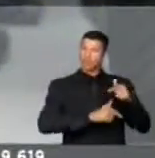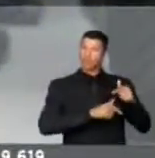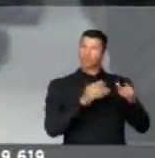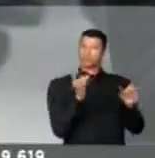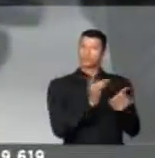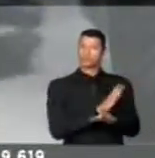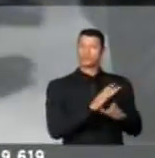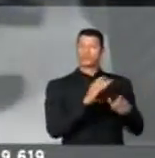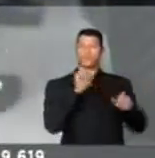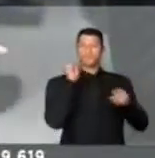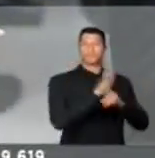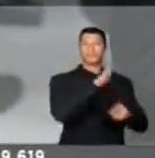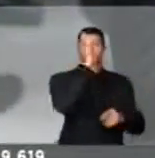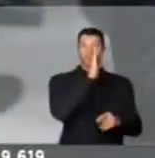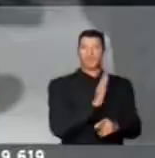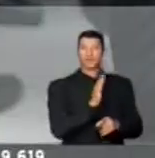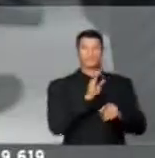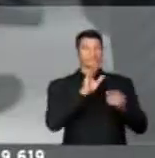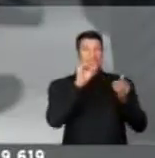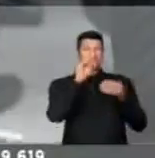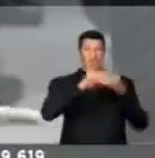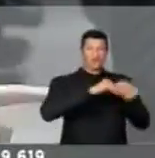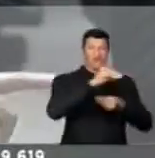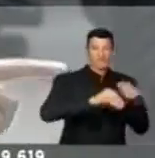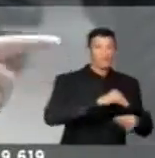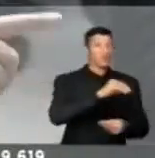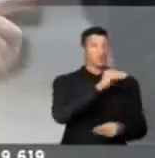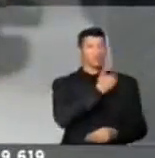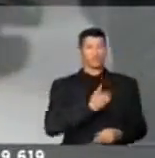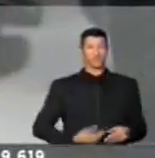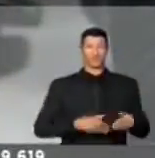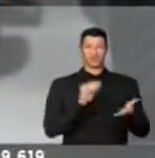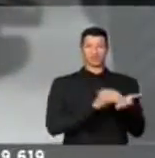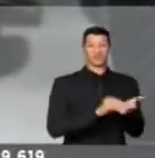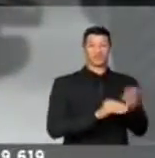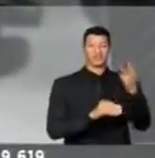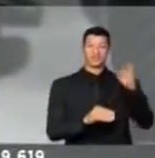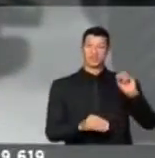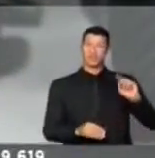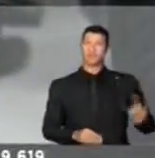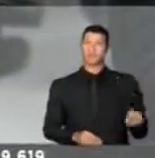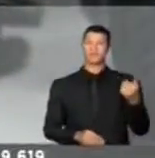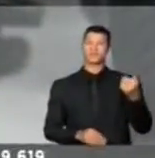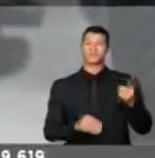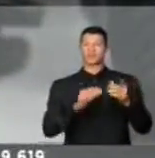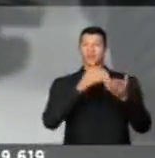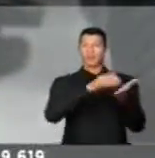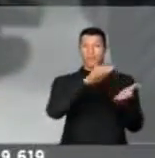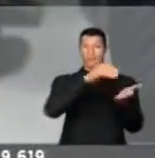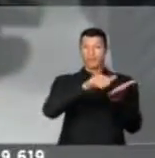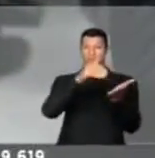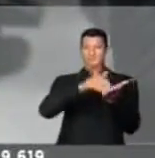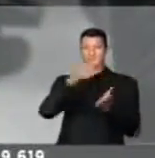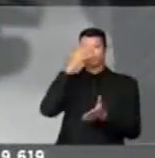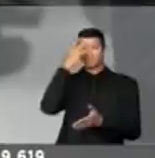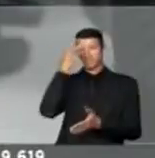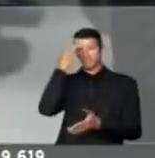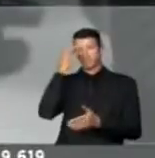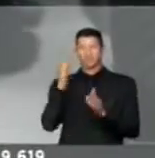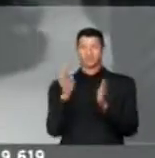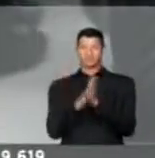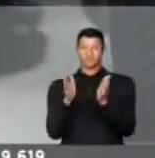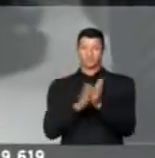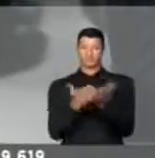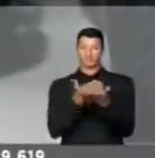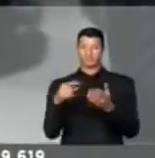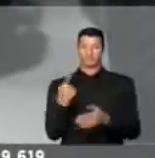é livrar o Brasil desse desgoverno e mais 30 mil cargos de comissão que serão demitidos a partir de amanhã. Parabéns pelo